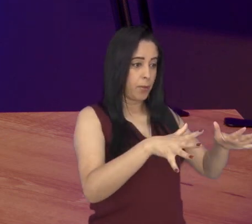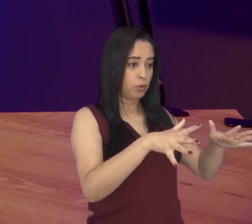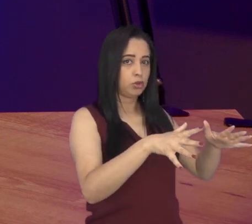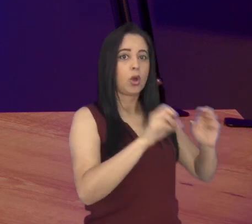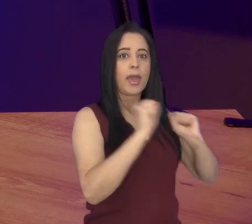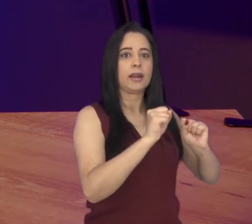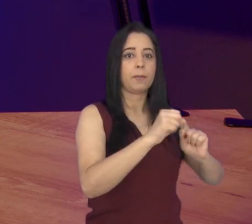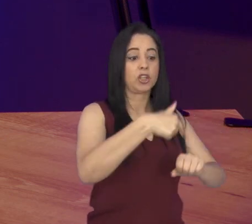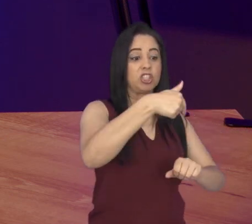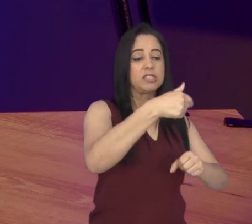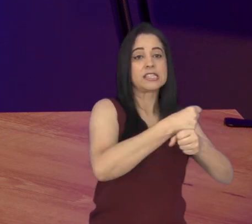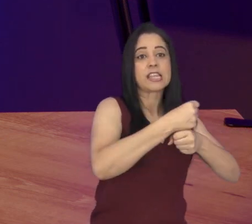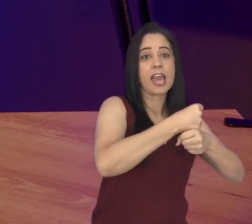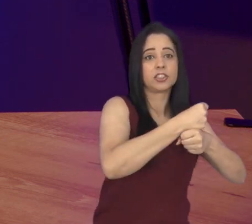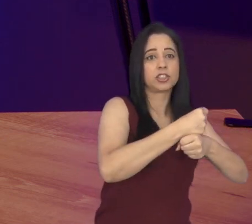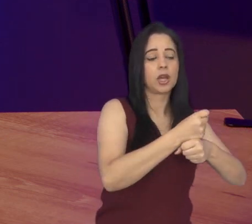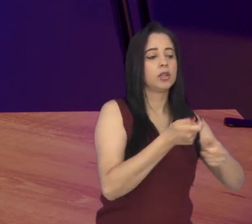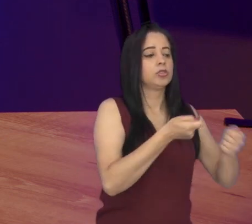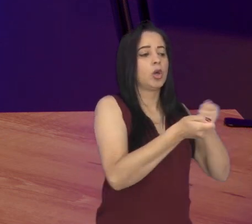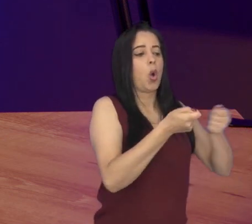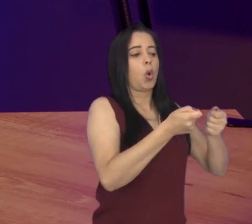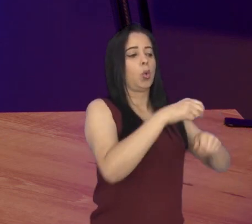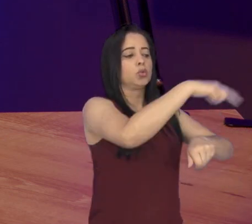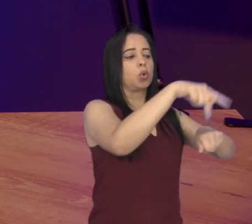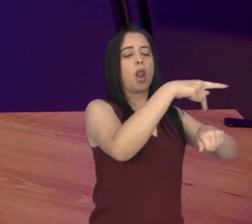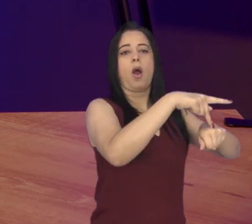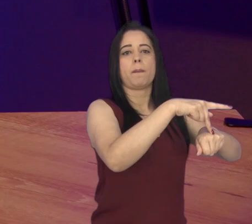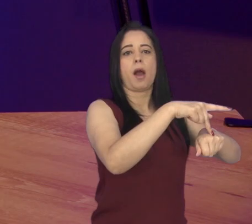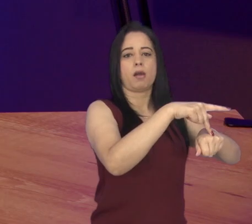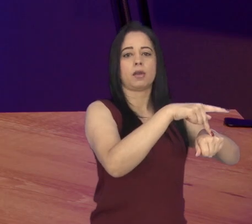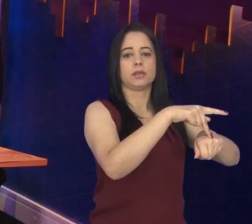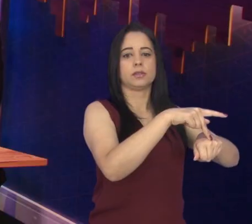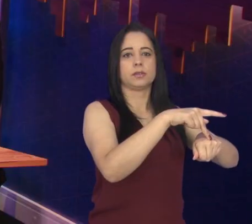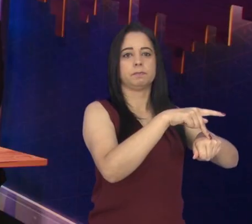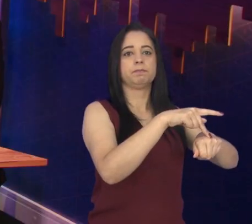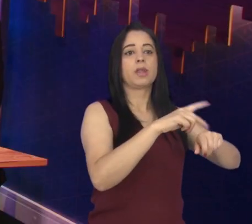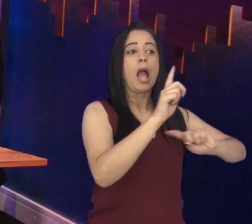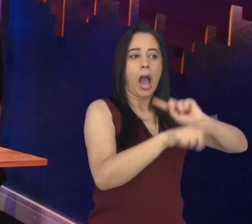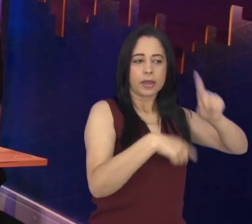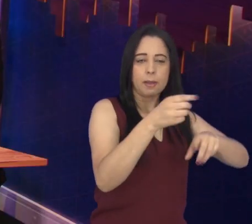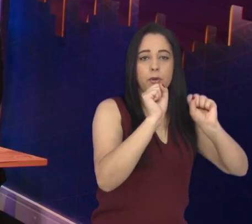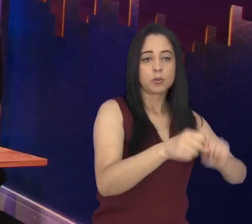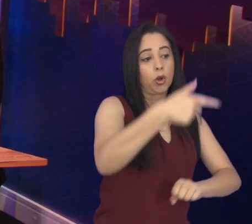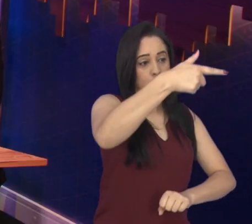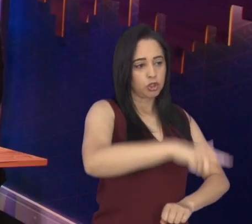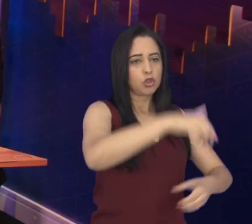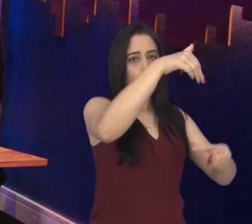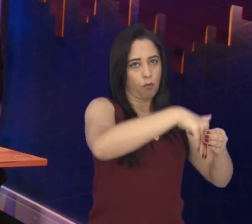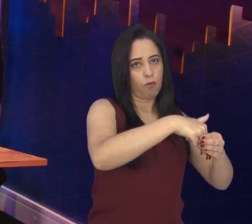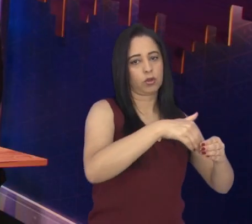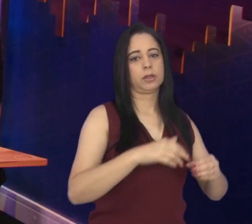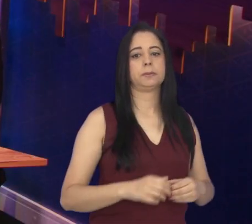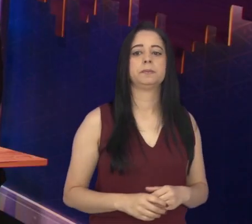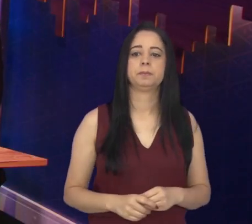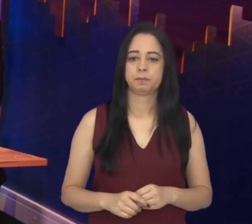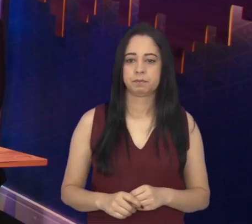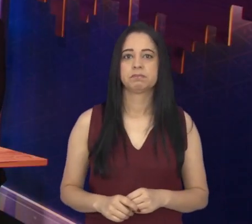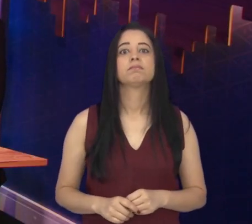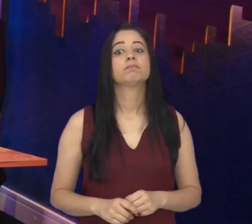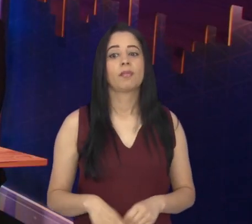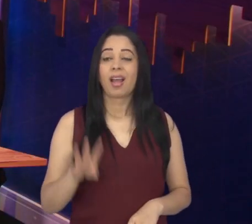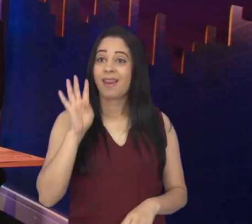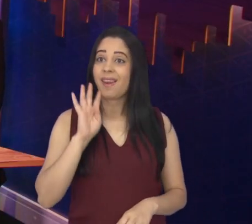ficar durante 7 anos no poder, mas ele pode ser eleito assim várias vezes. Então tem a eleição e também pode ocorrer